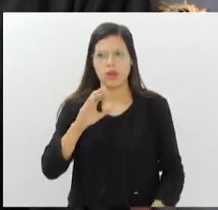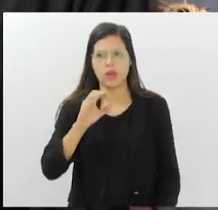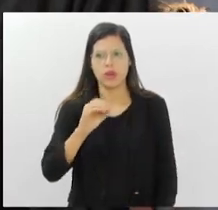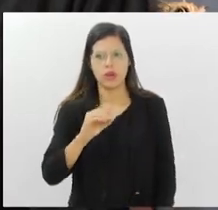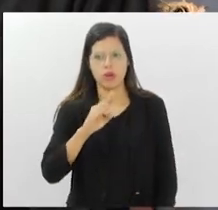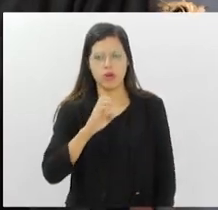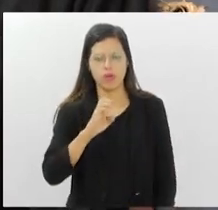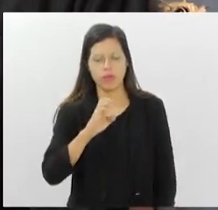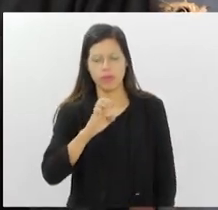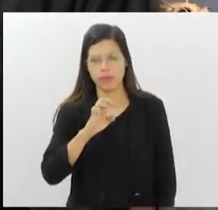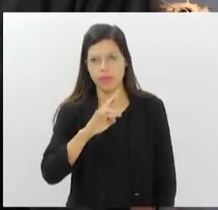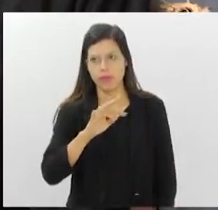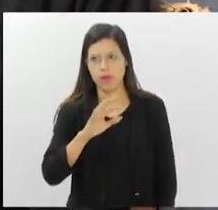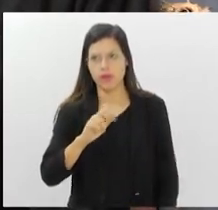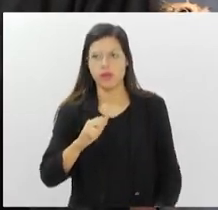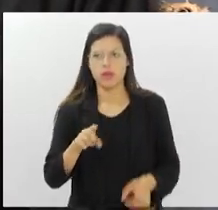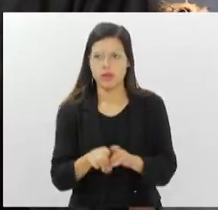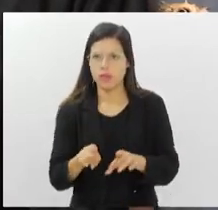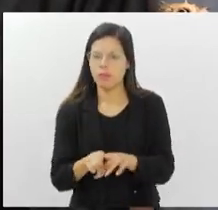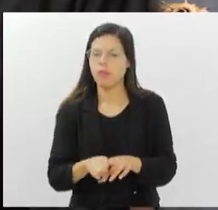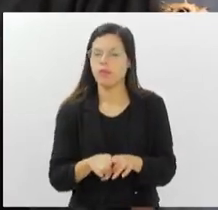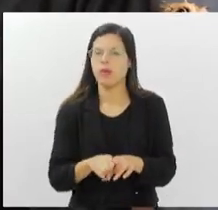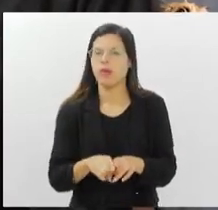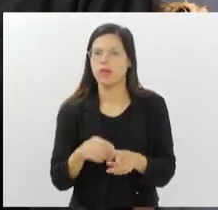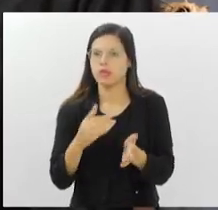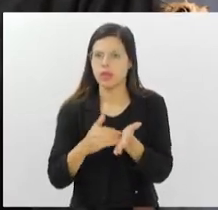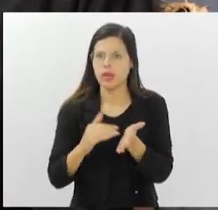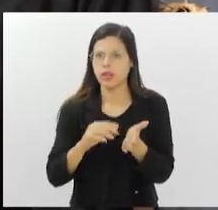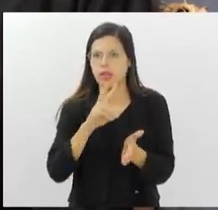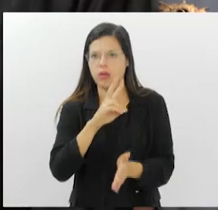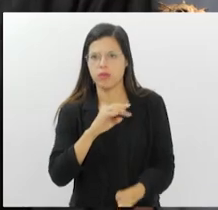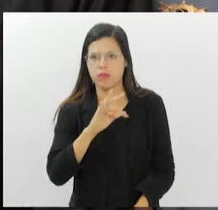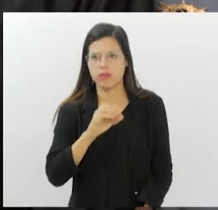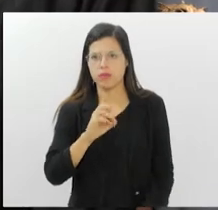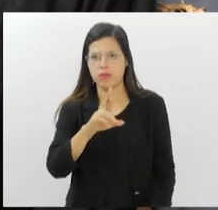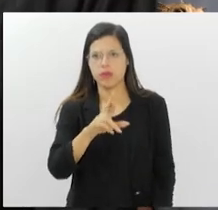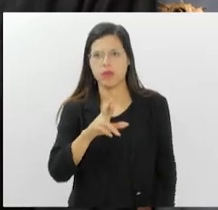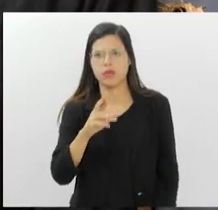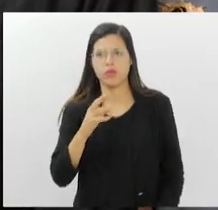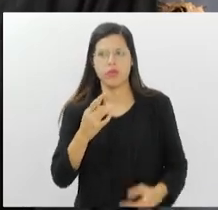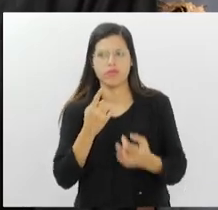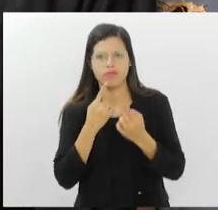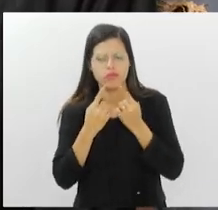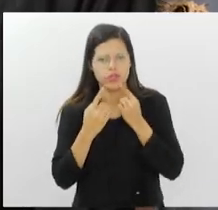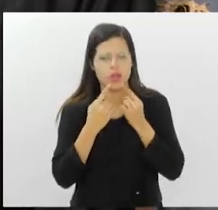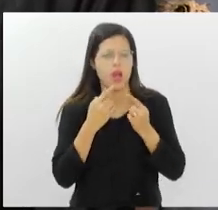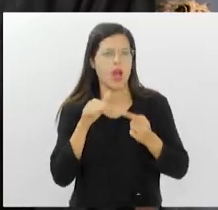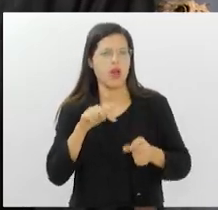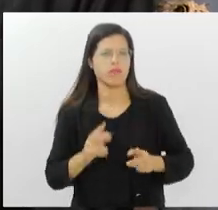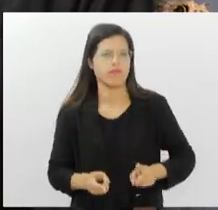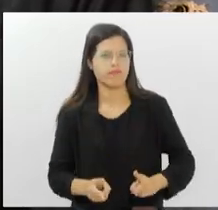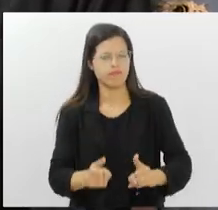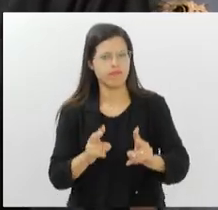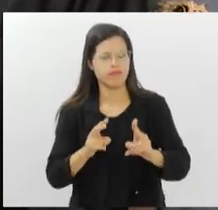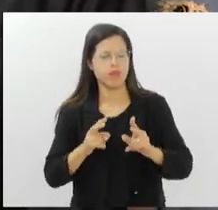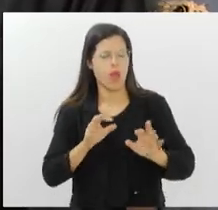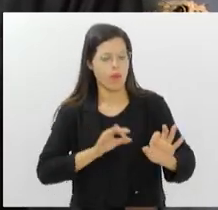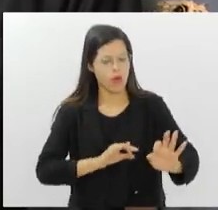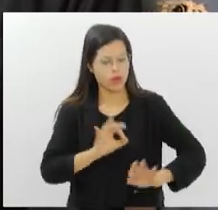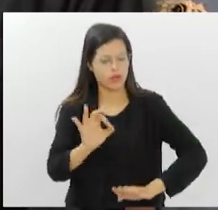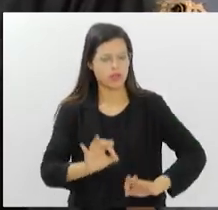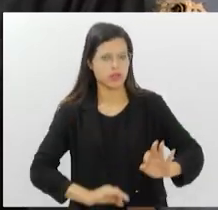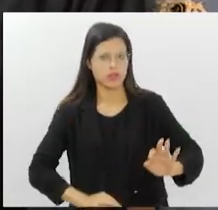forças de segurança, sobretudo com o secretário Vitor, com diálogo permanente, com inteligência, com planejamento.